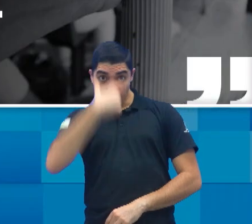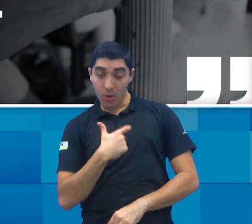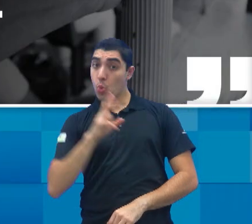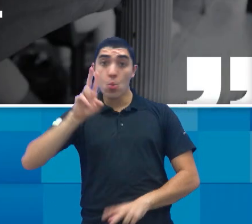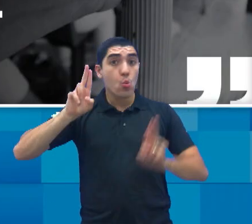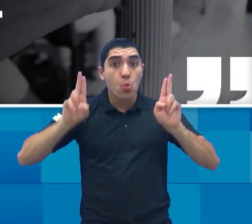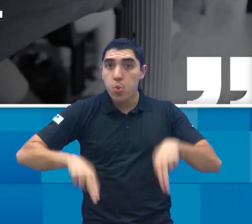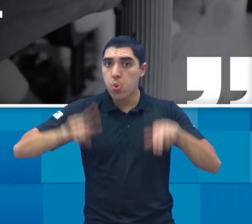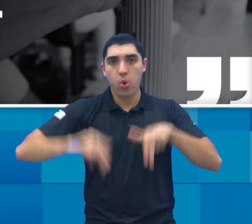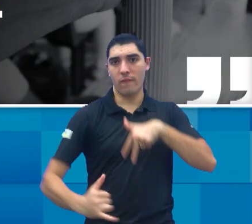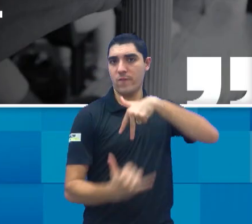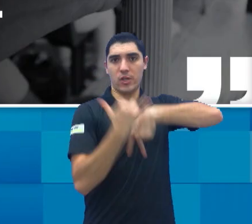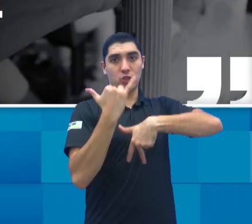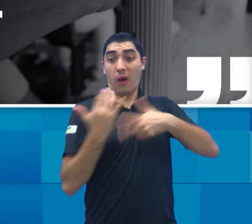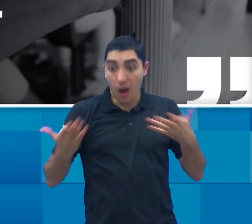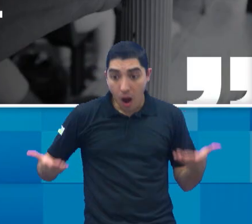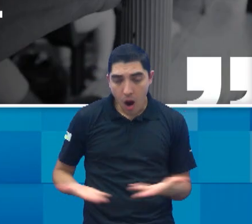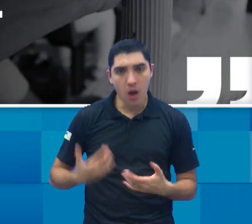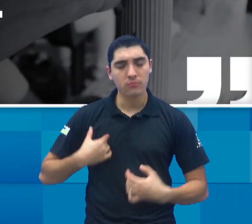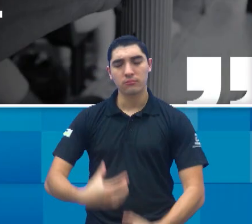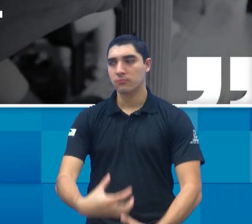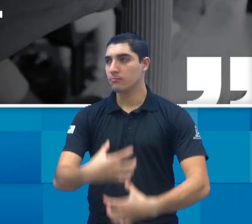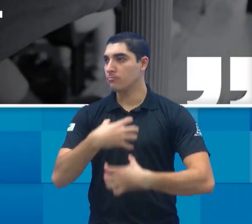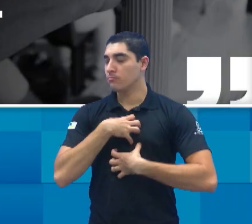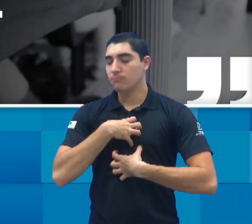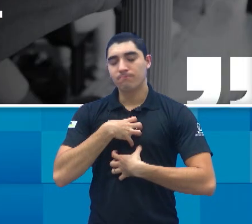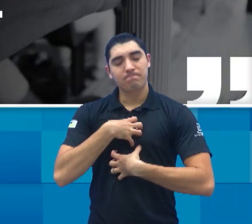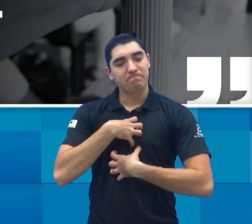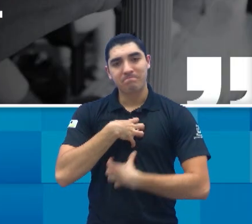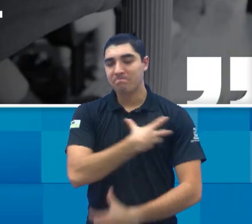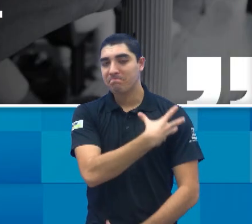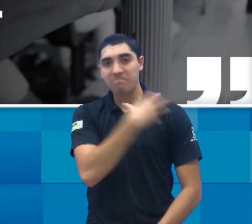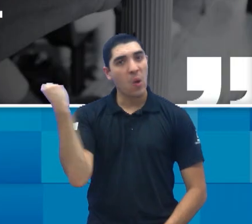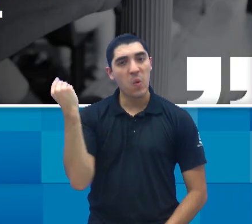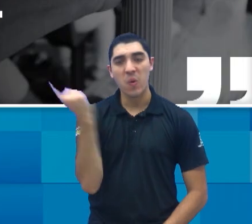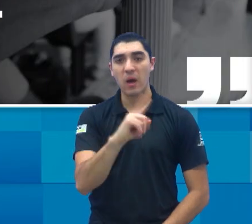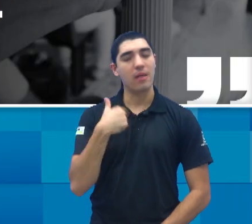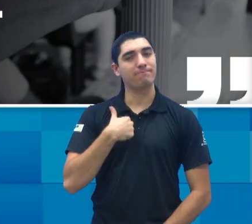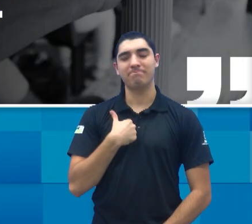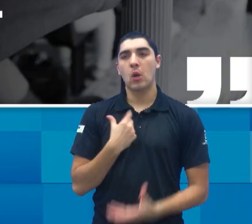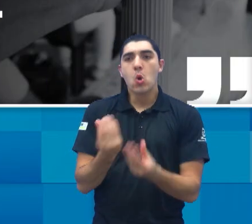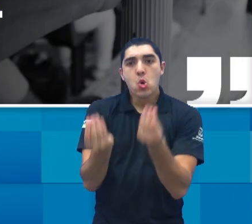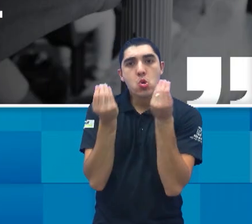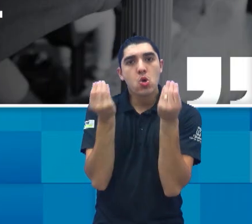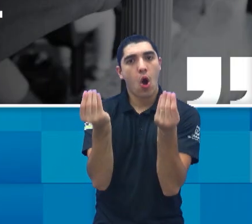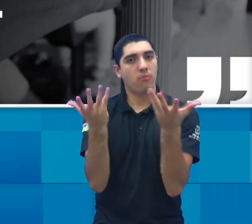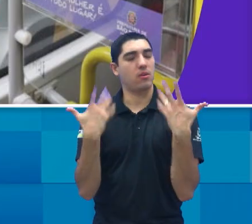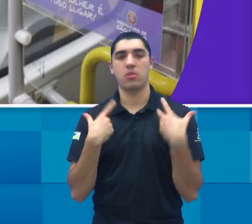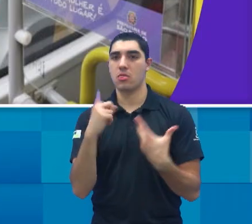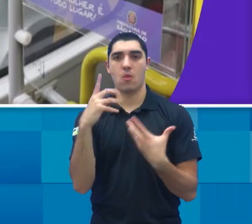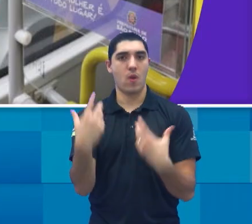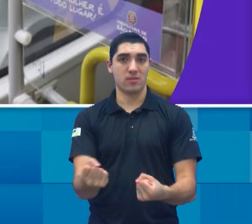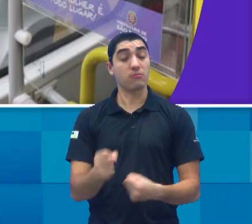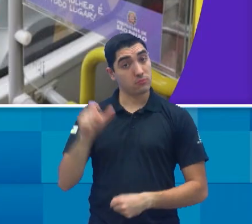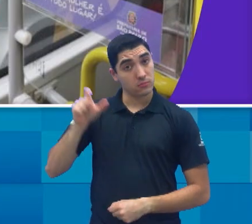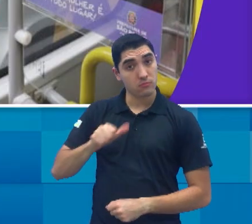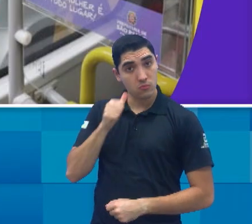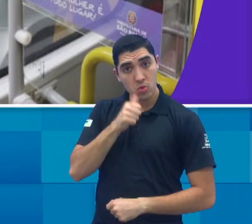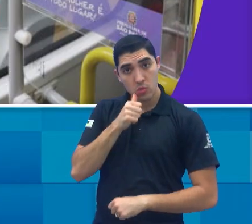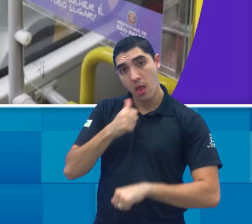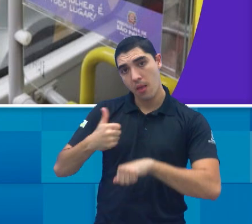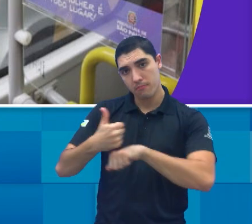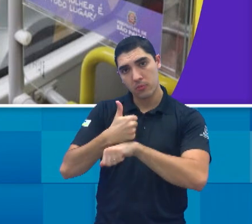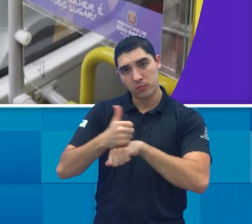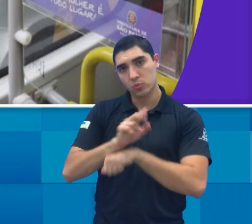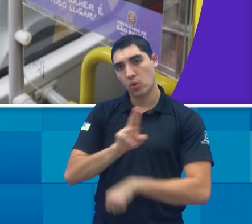a sensação de revolta e de impunidade, relatou a trabalhadora, que chama